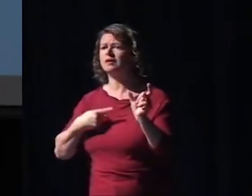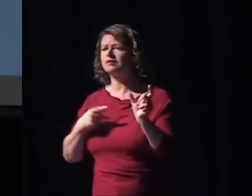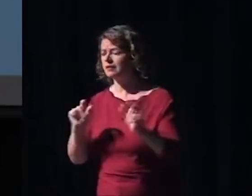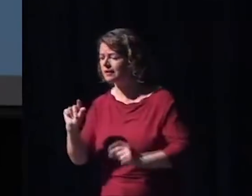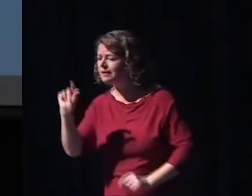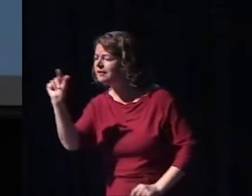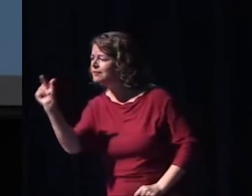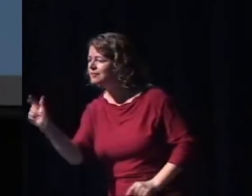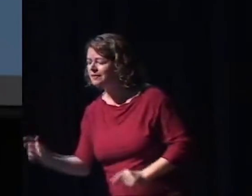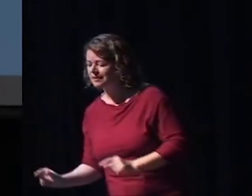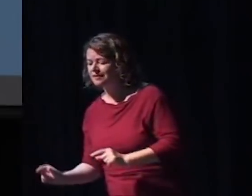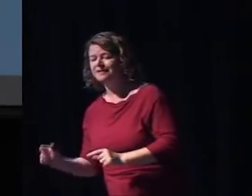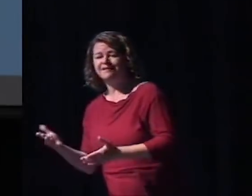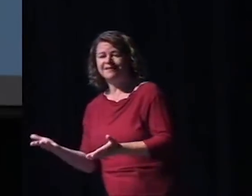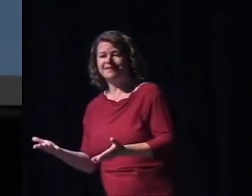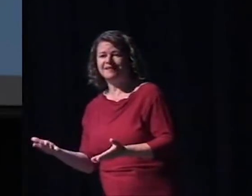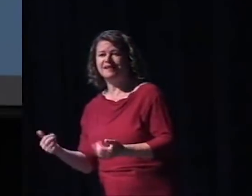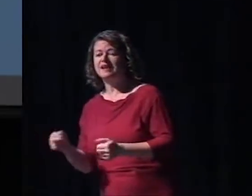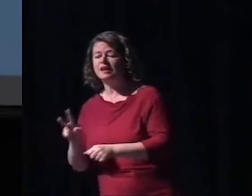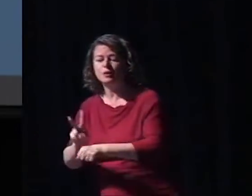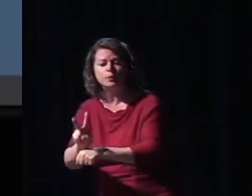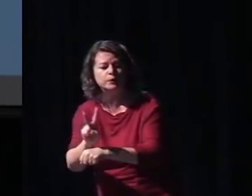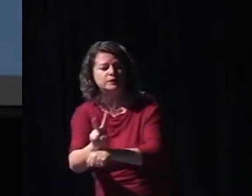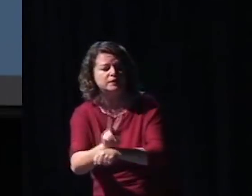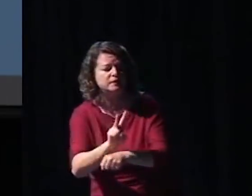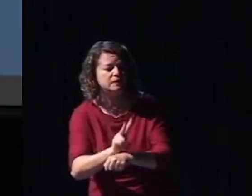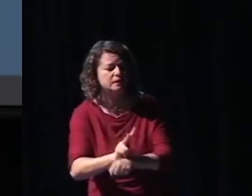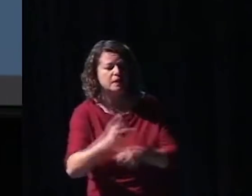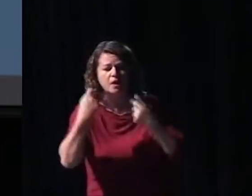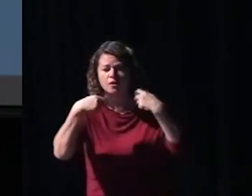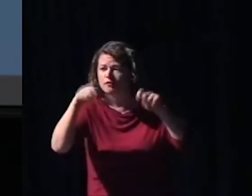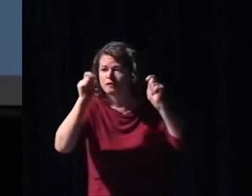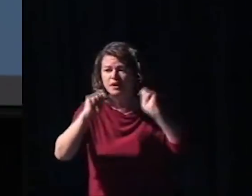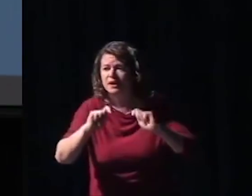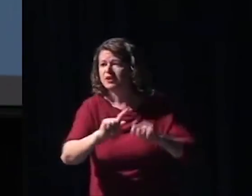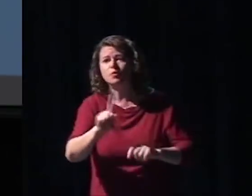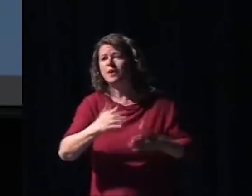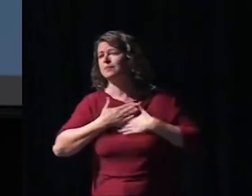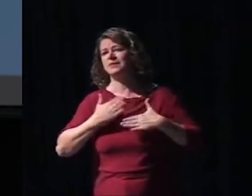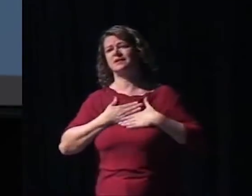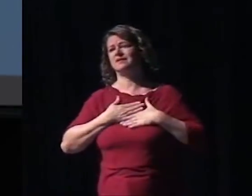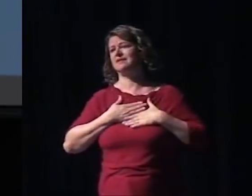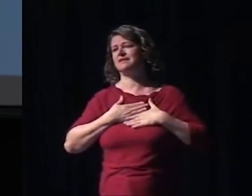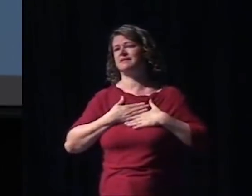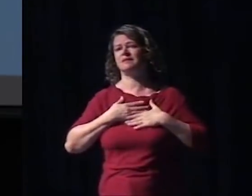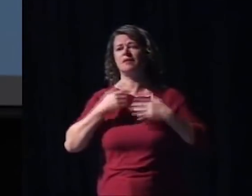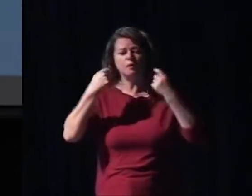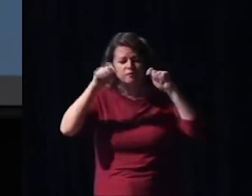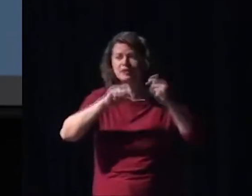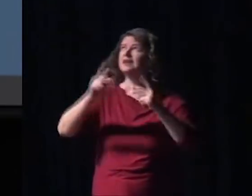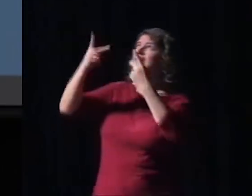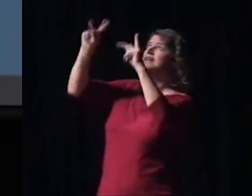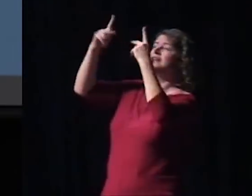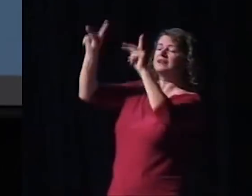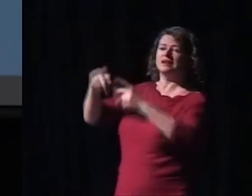dele. Vocês pertencem ao Senhor. Eu vou dar conta de vocês para o meu Deus. Ele vai cobrar